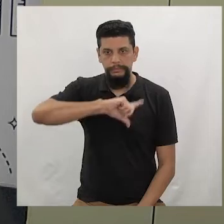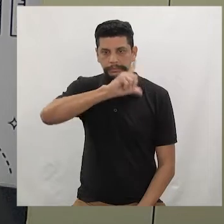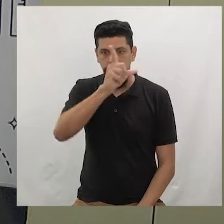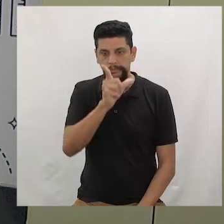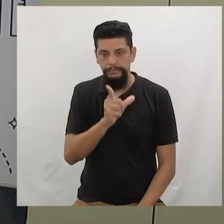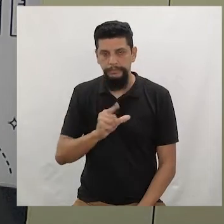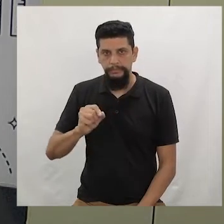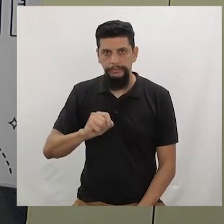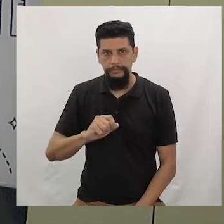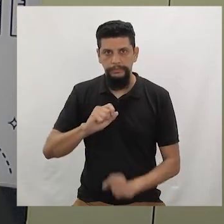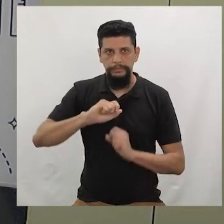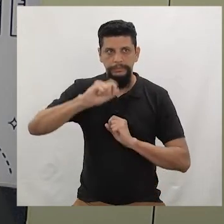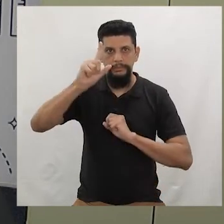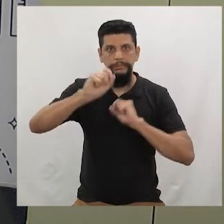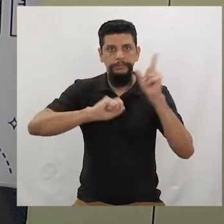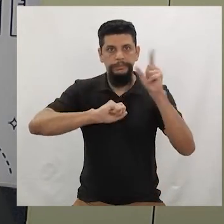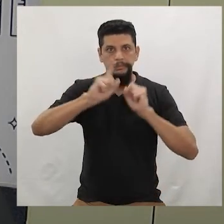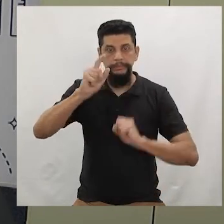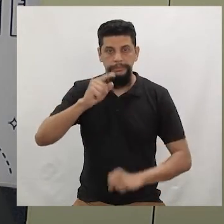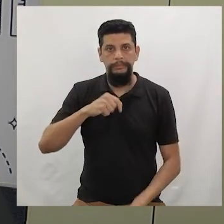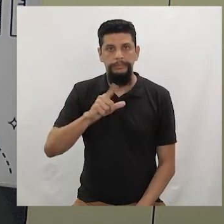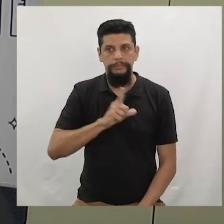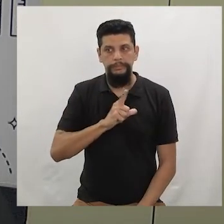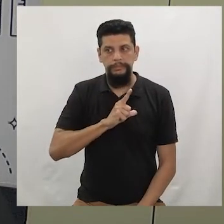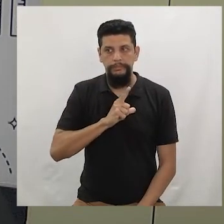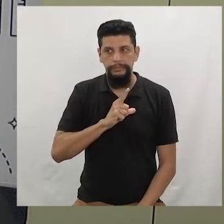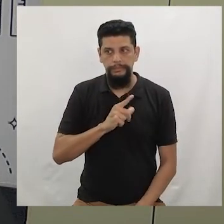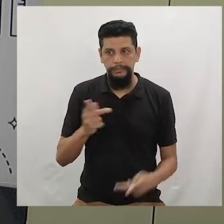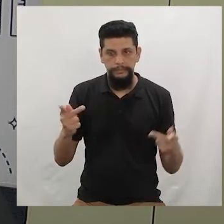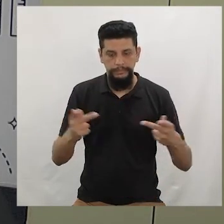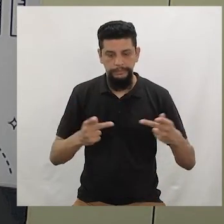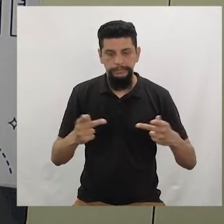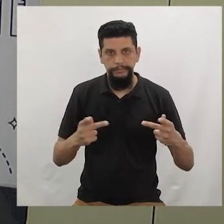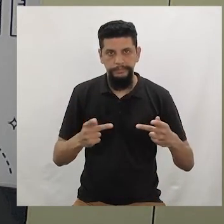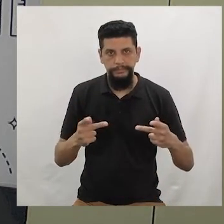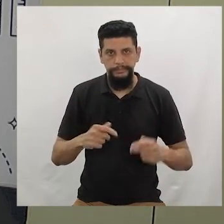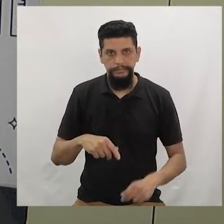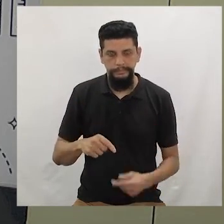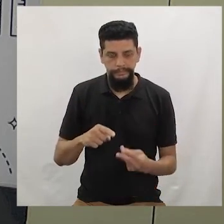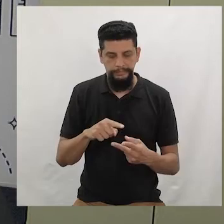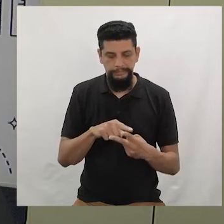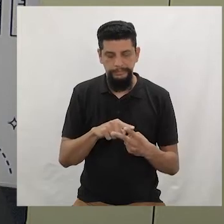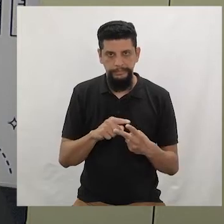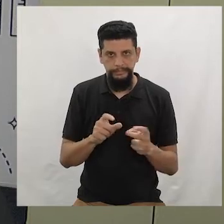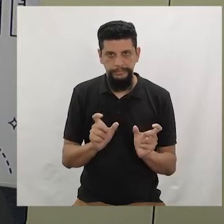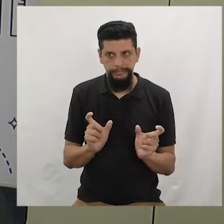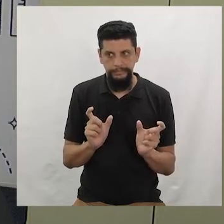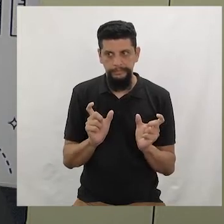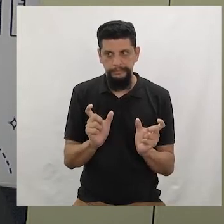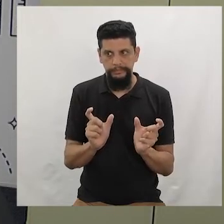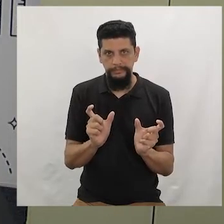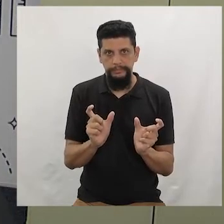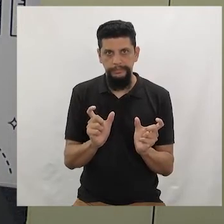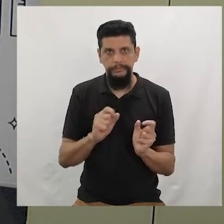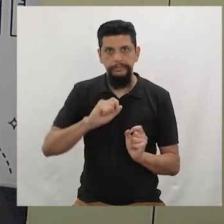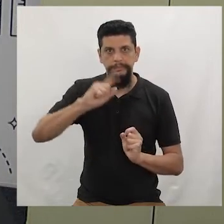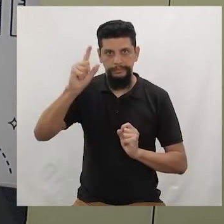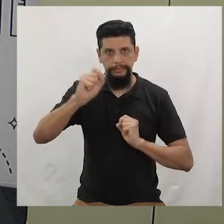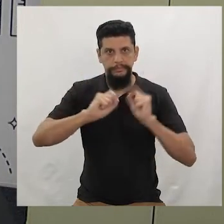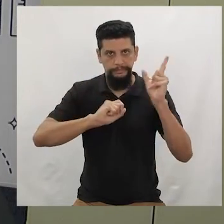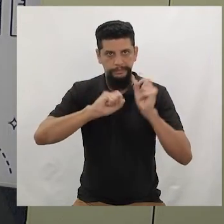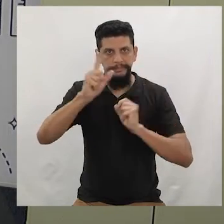estrela para você, a professora Helena. A lua e a estrela. Olha, eu tenho um par de lua. Tenho duas luas. Não,